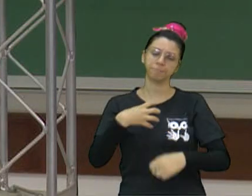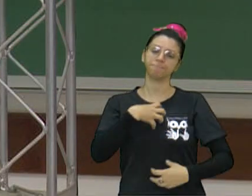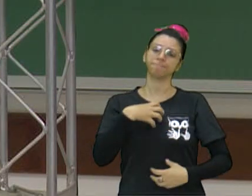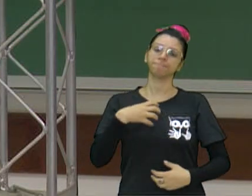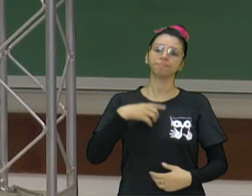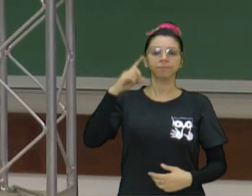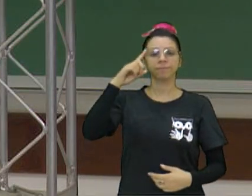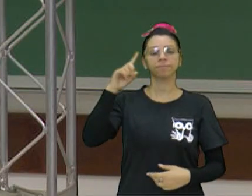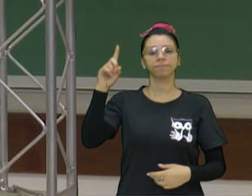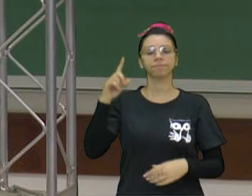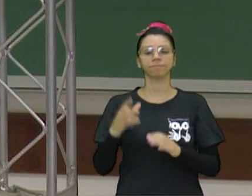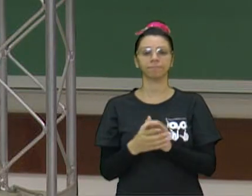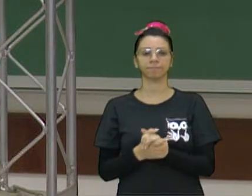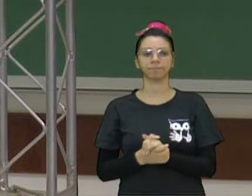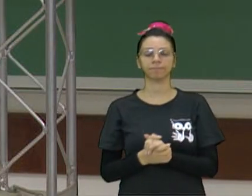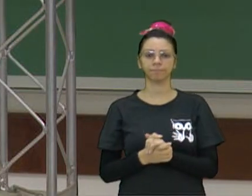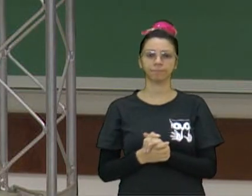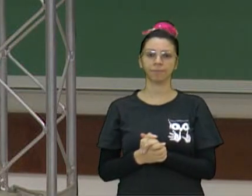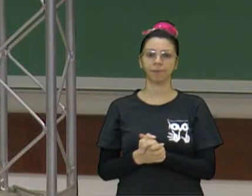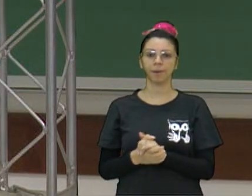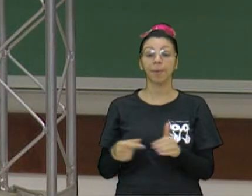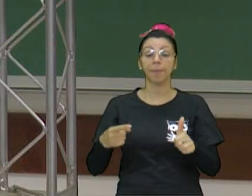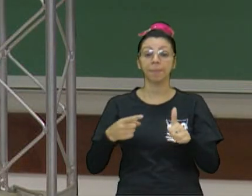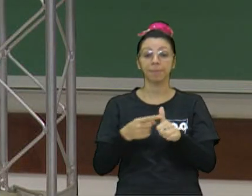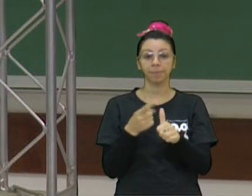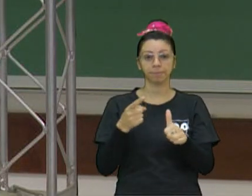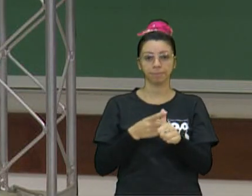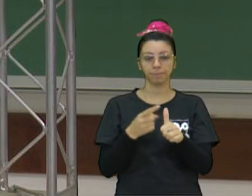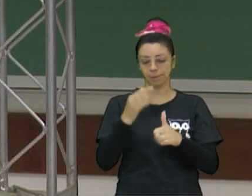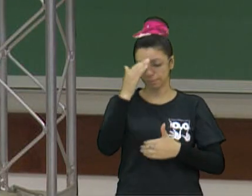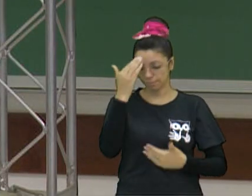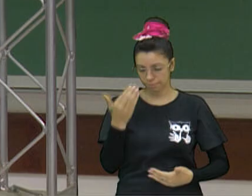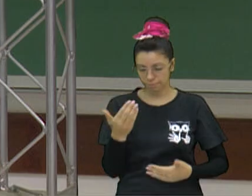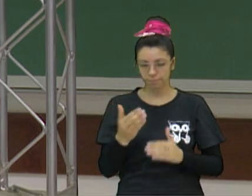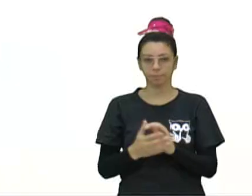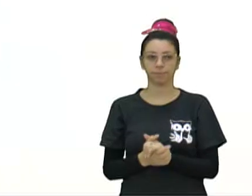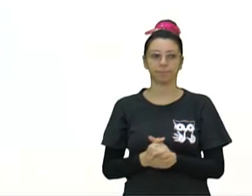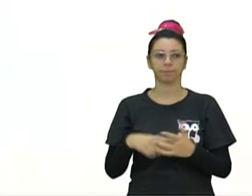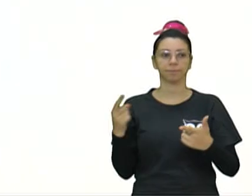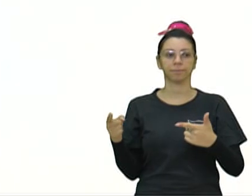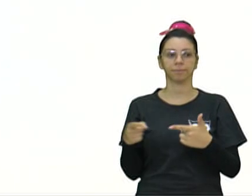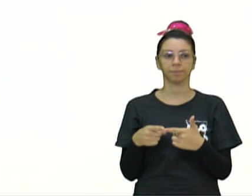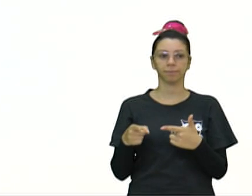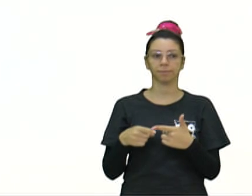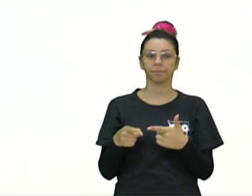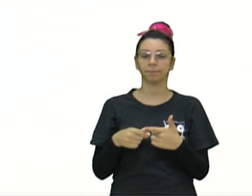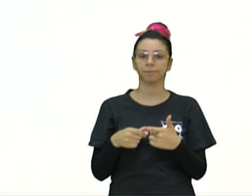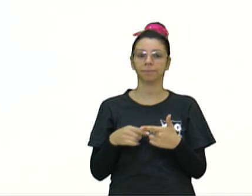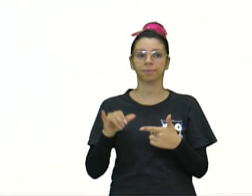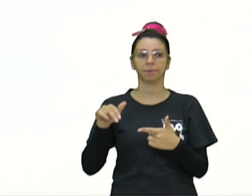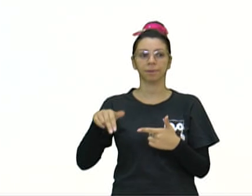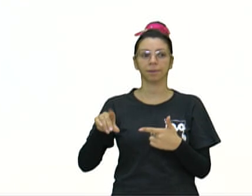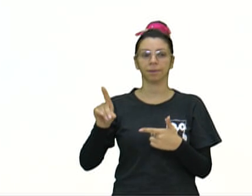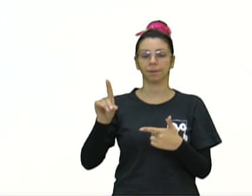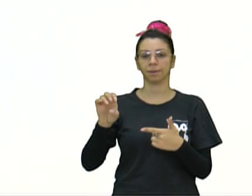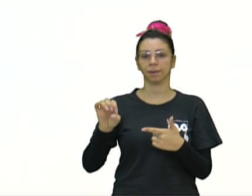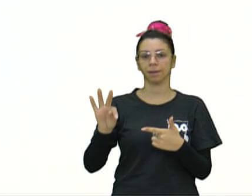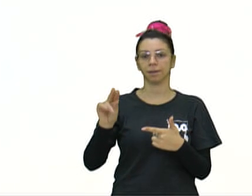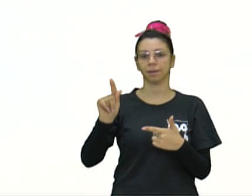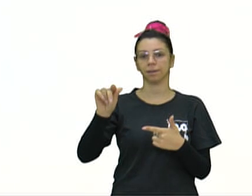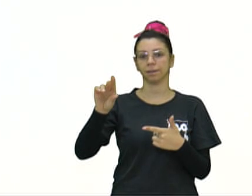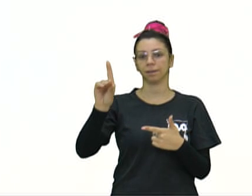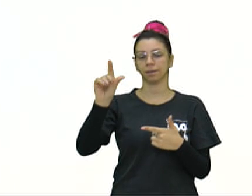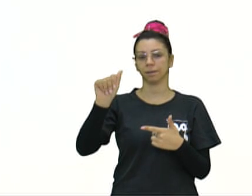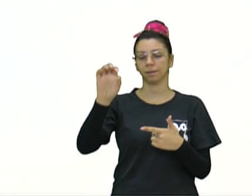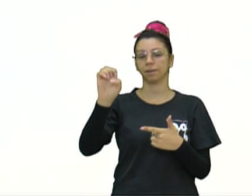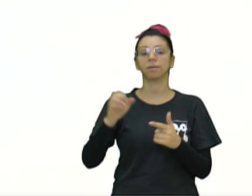ao primeiro princípio, que é a cortesia. O segundo deles é a integridade. Então ela se refere à qualidade